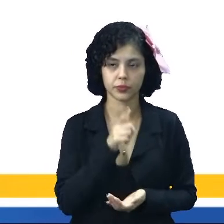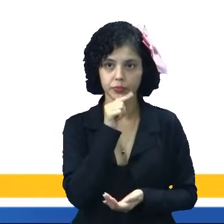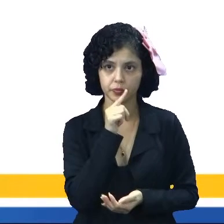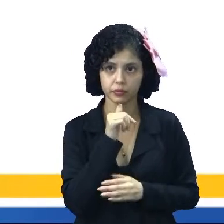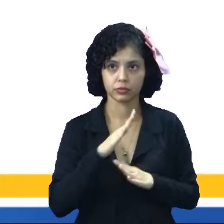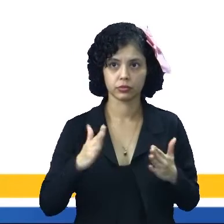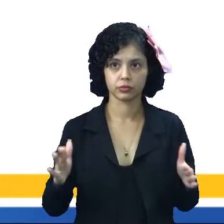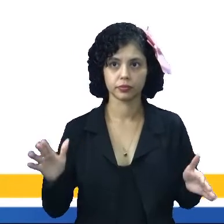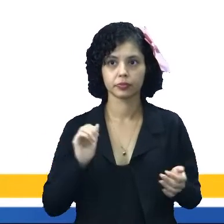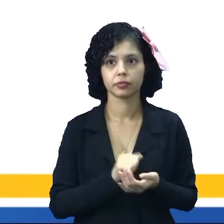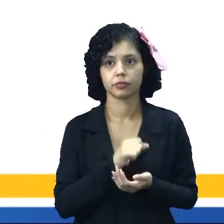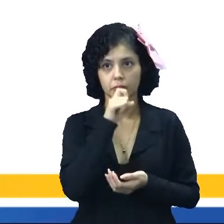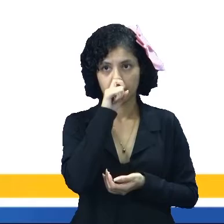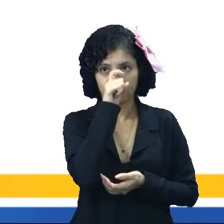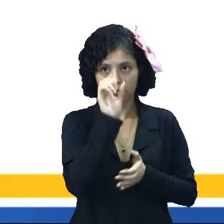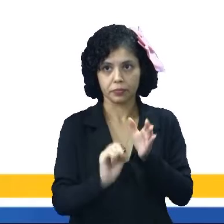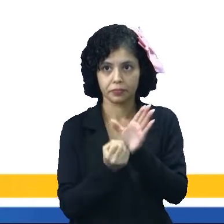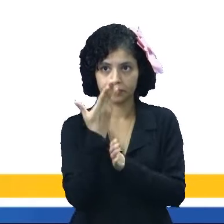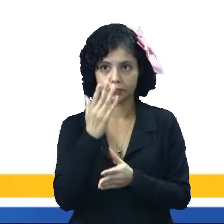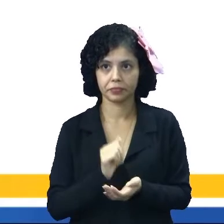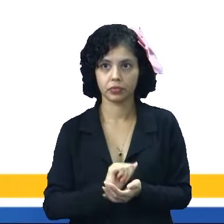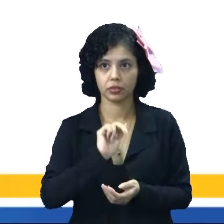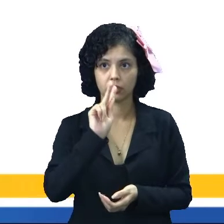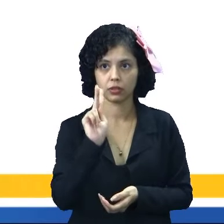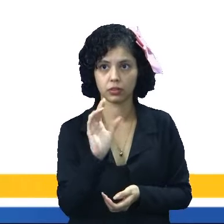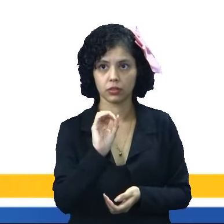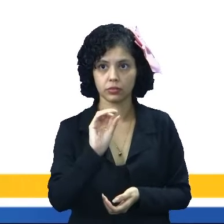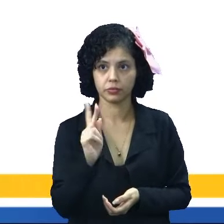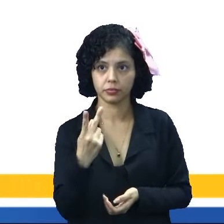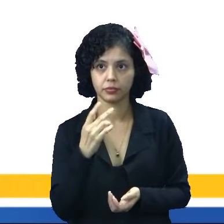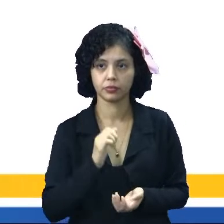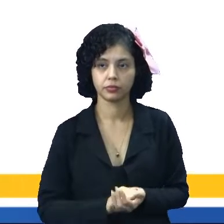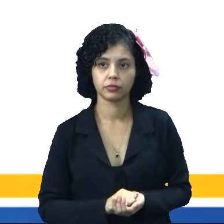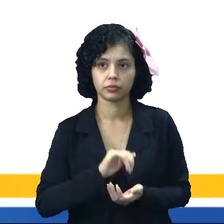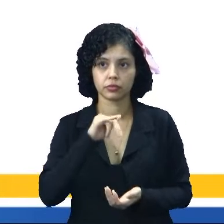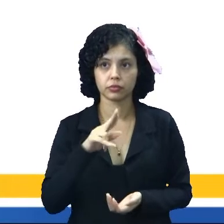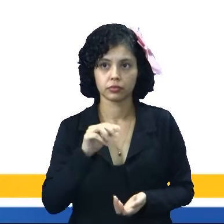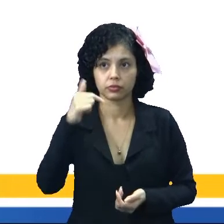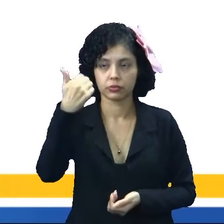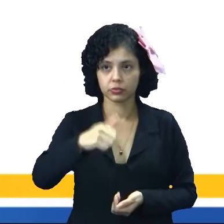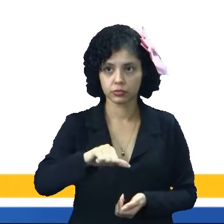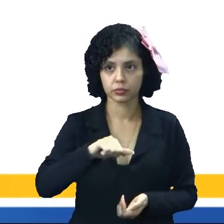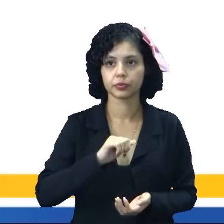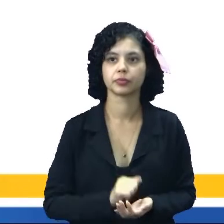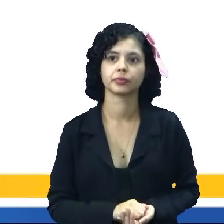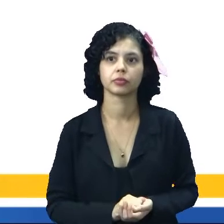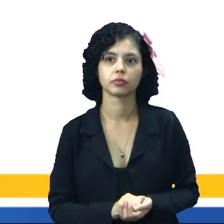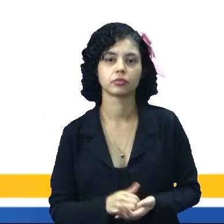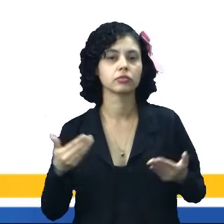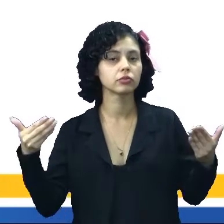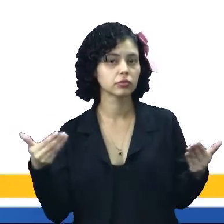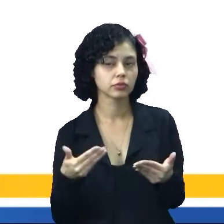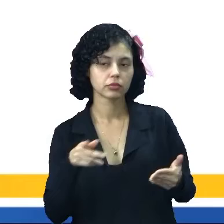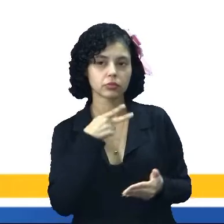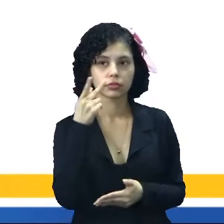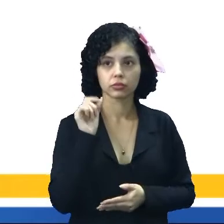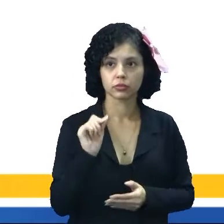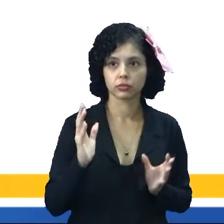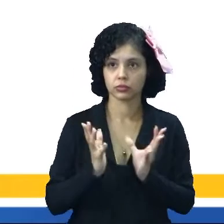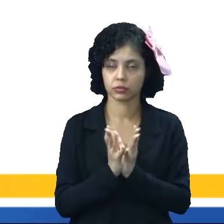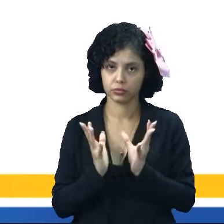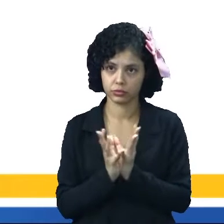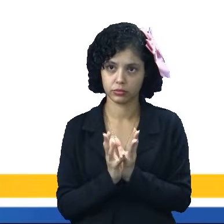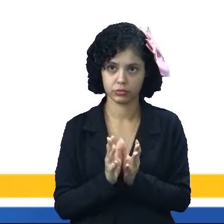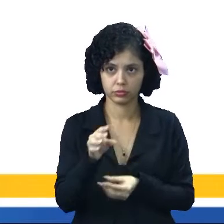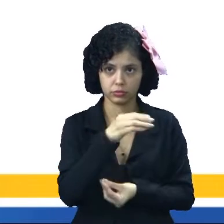em solução aquosa originam o íon negativo, um ânion, hidroxila. Agora eu estou falando de um